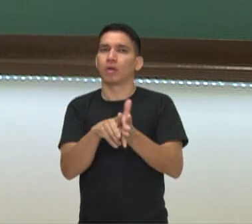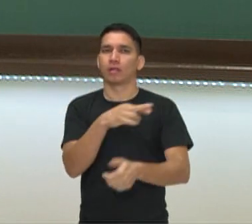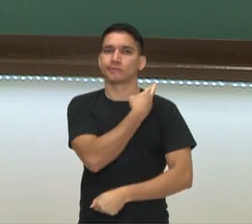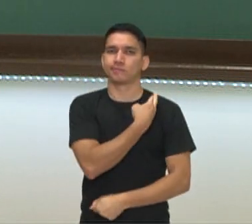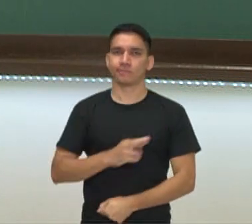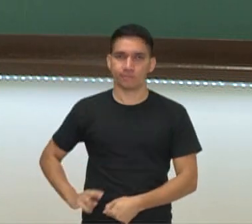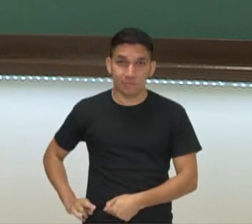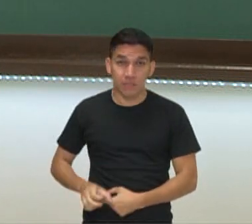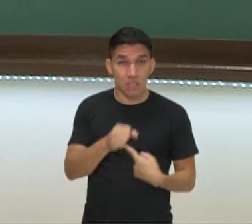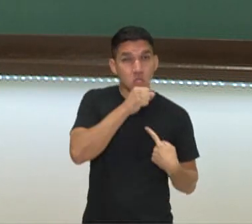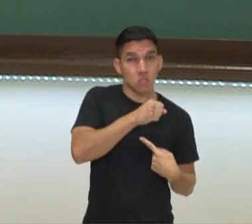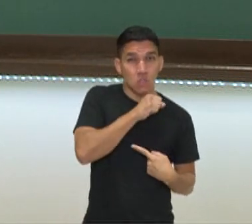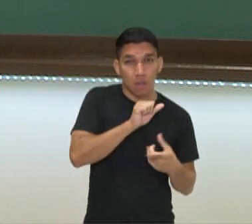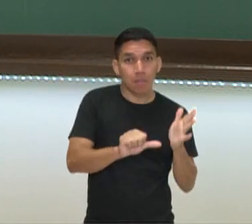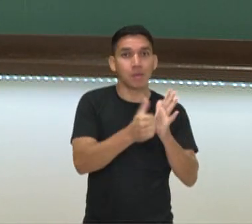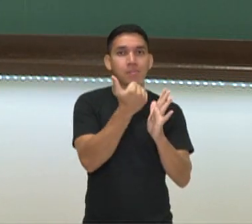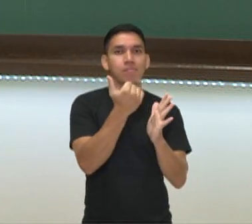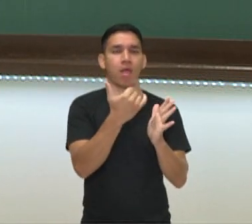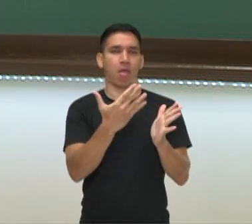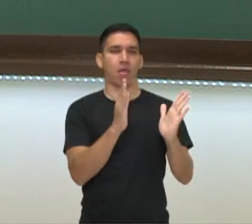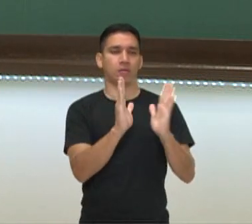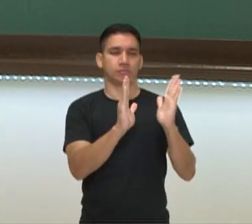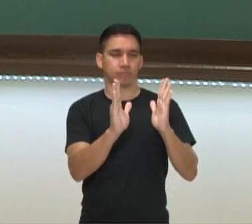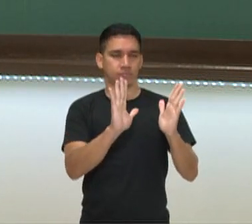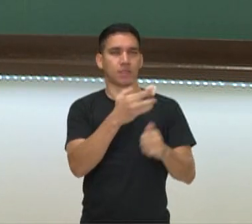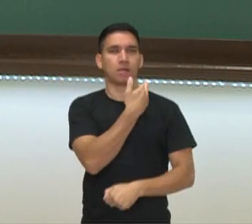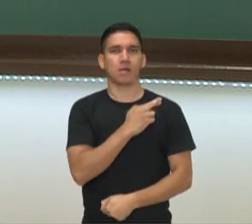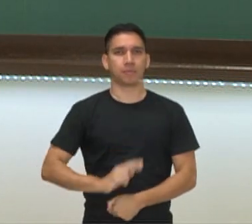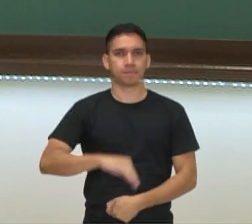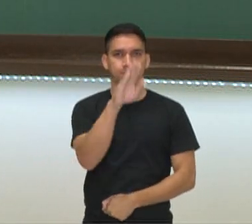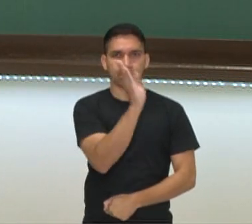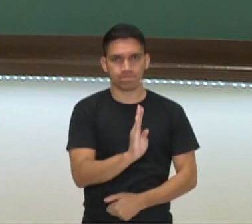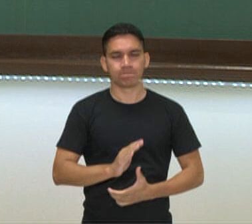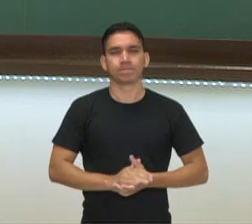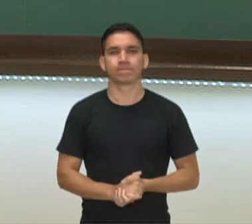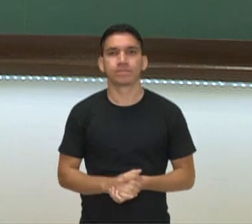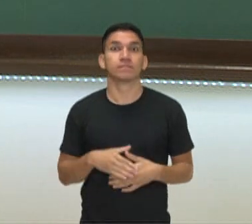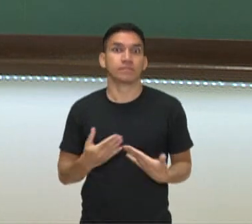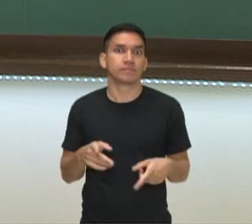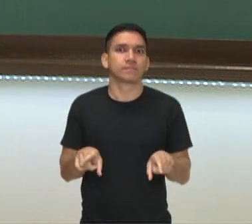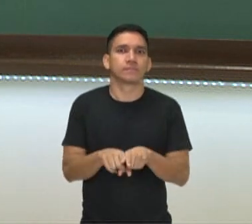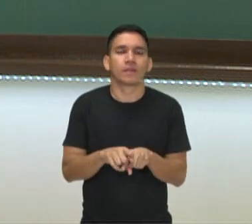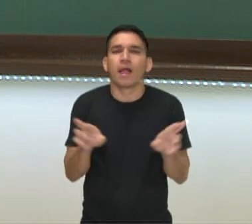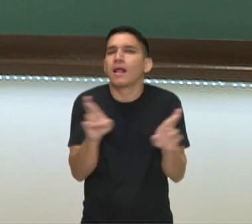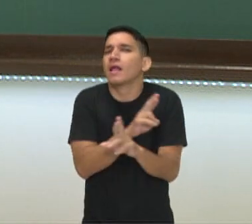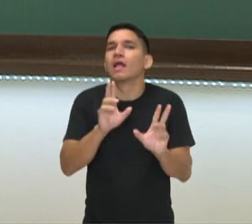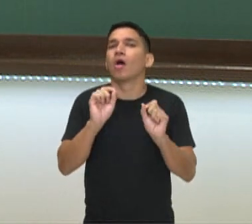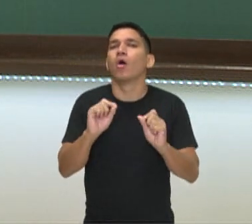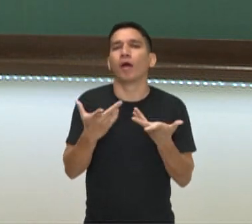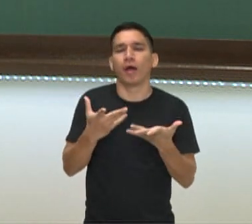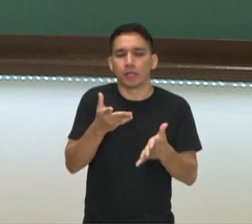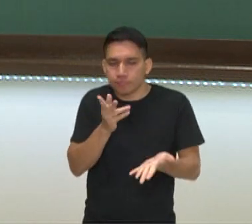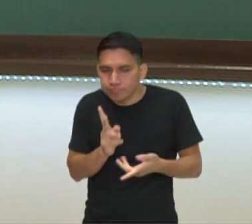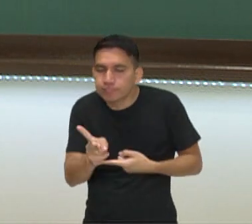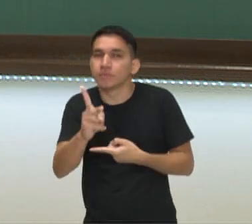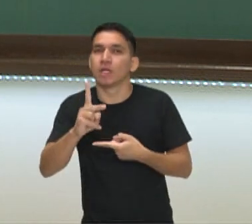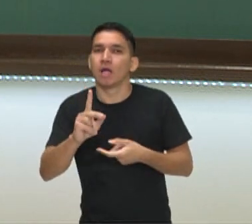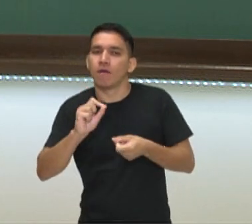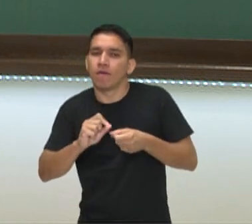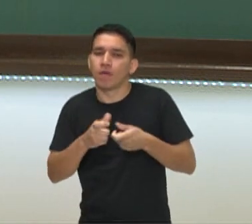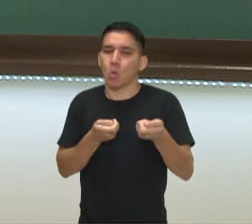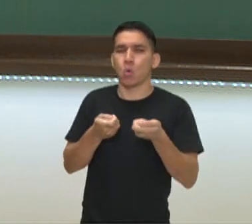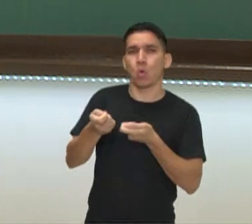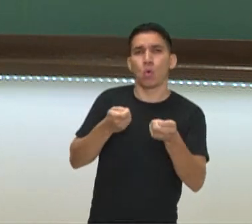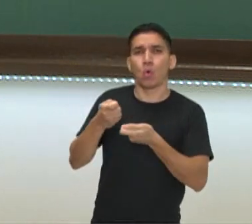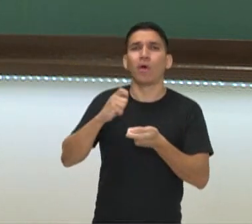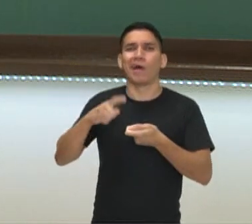né, Velha, chamada Primeira República Brasileira, né? E ainda, né, em relação à prática do Brasil, né, que foi